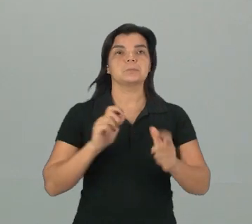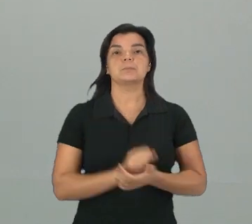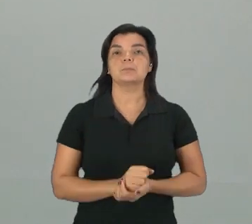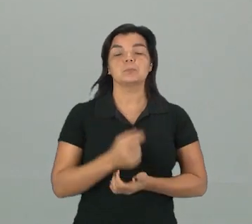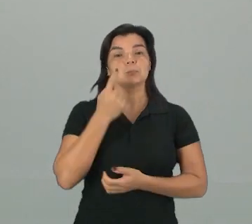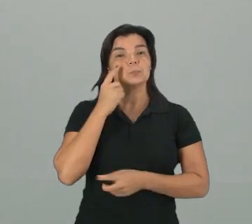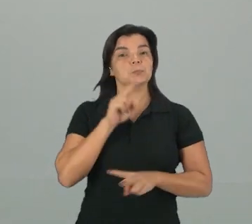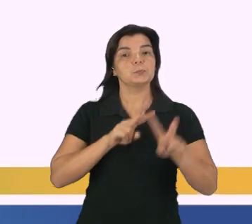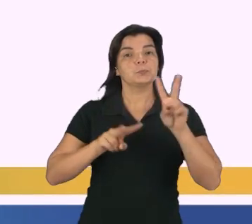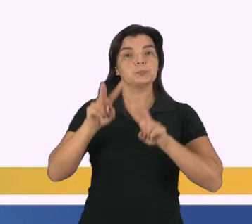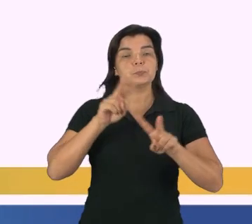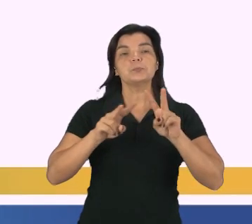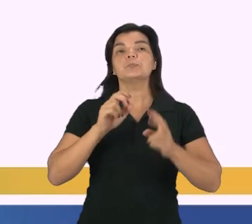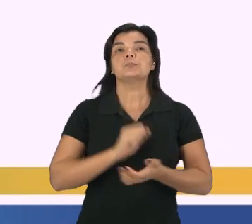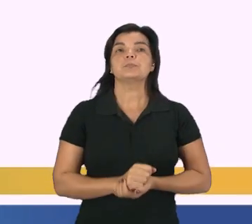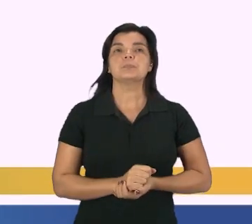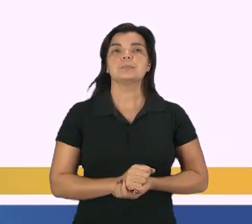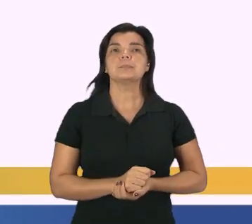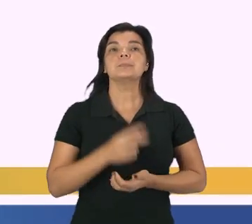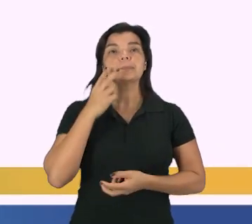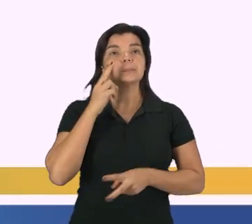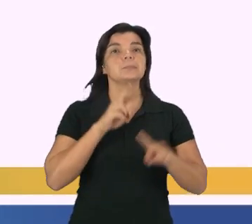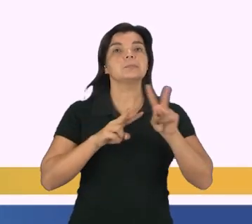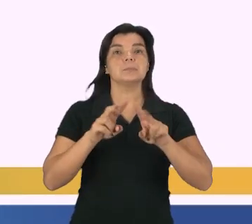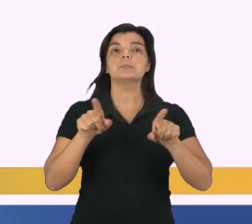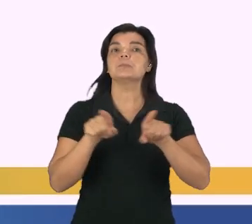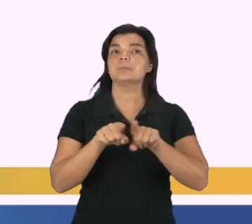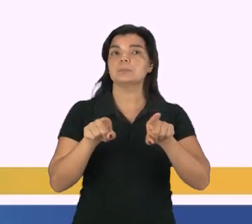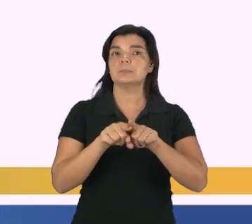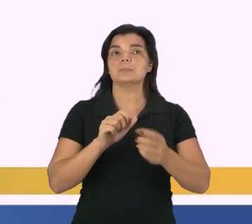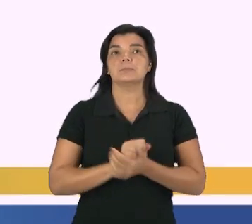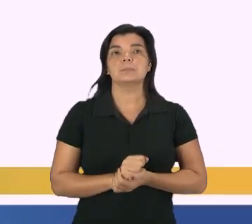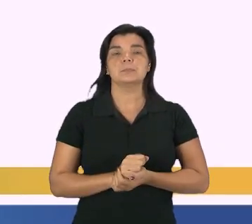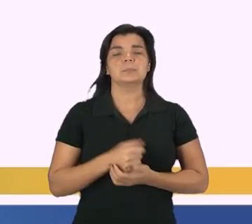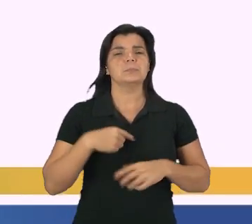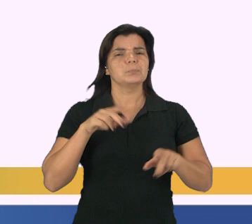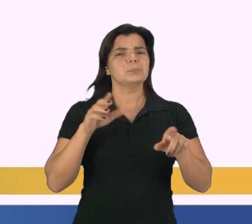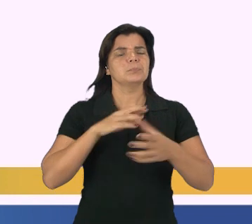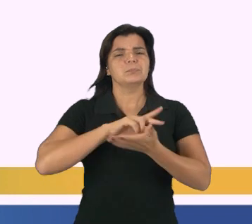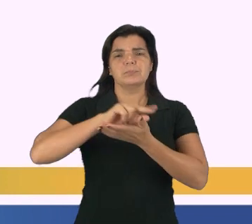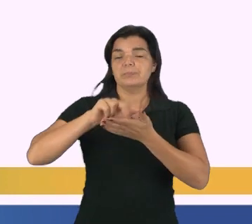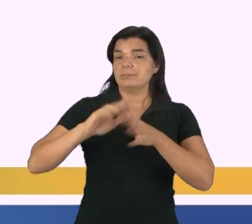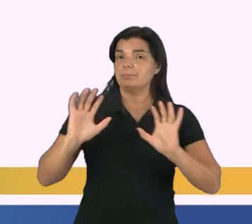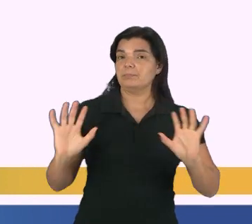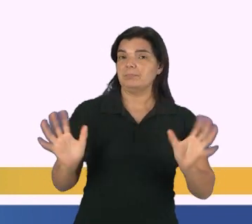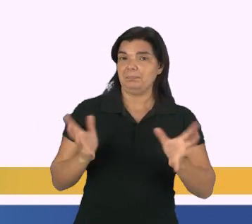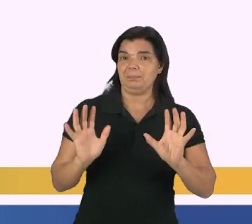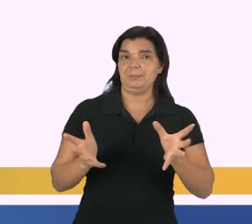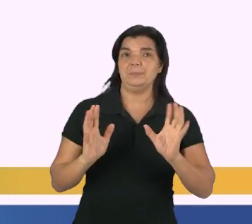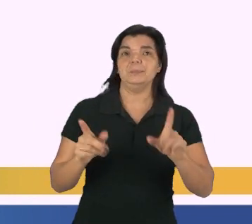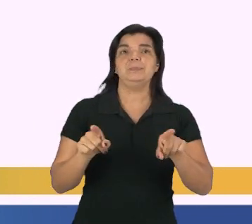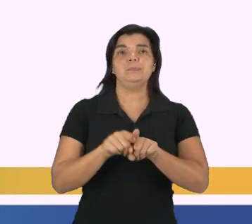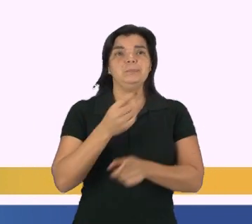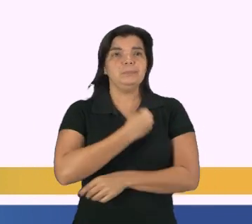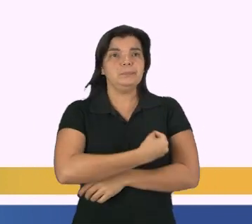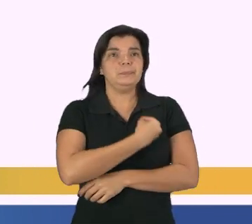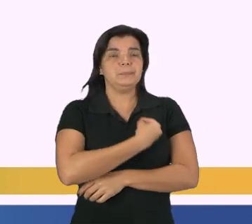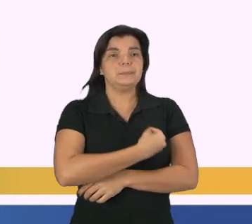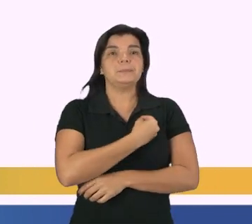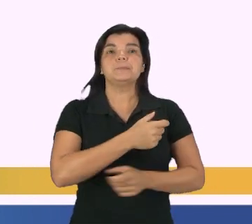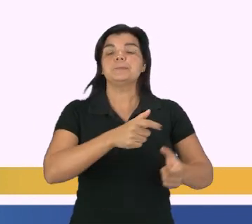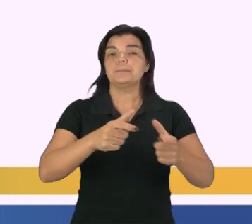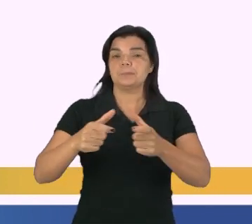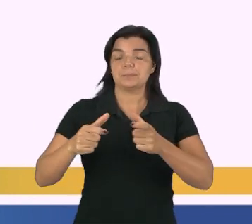Poluição visual. A poluição visual pode ser causada pelo excesso de estímulos